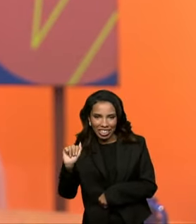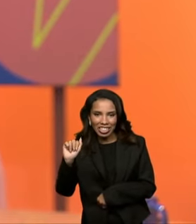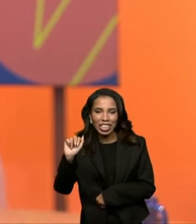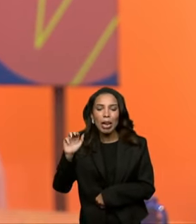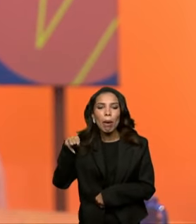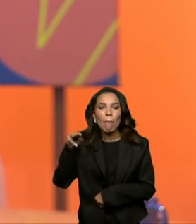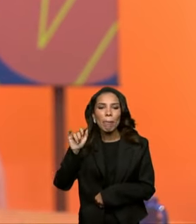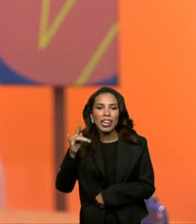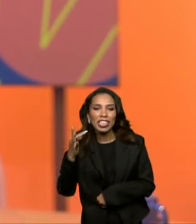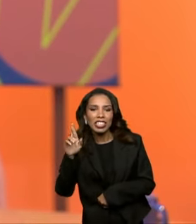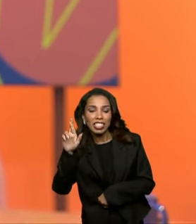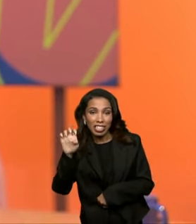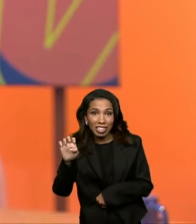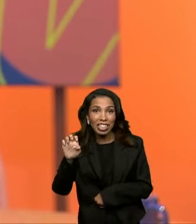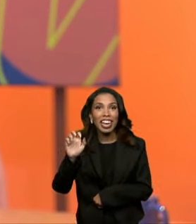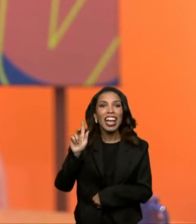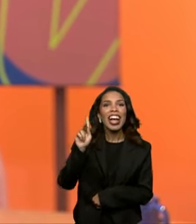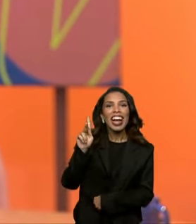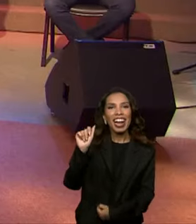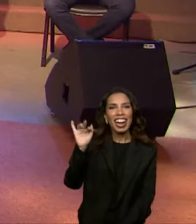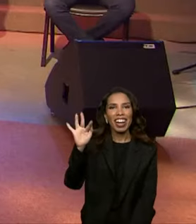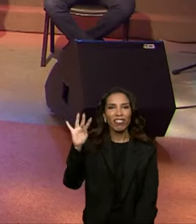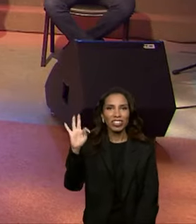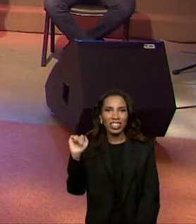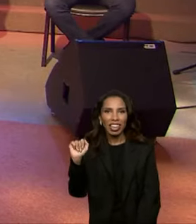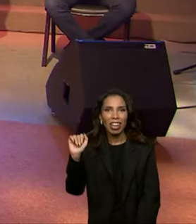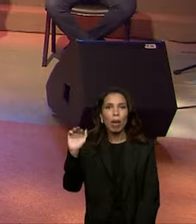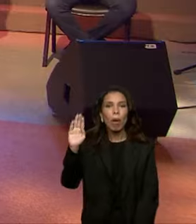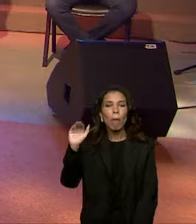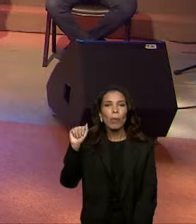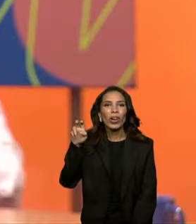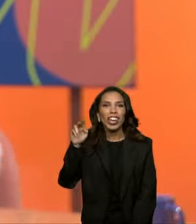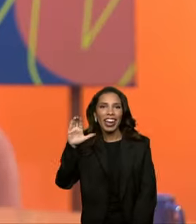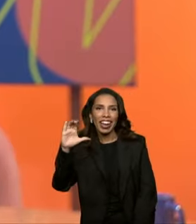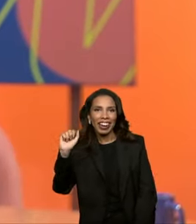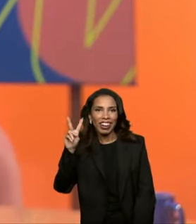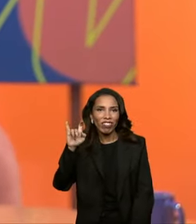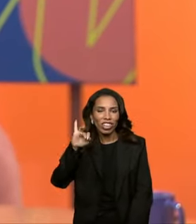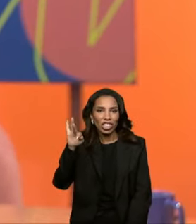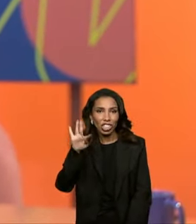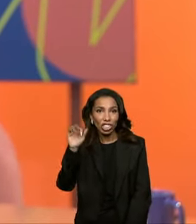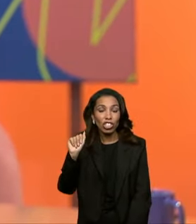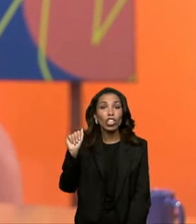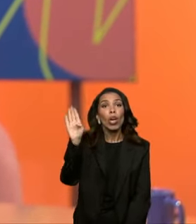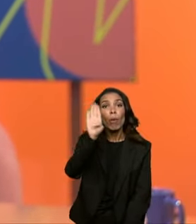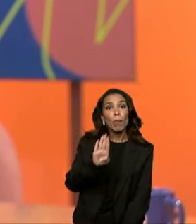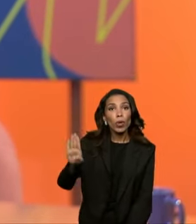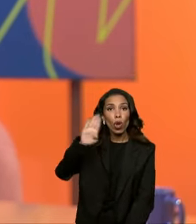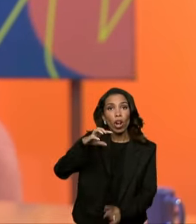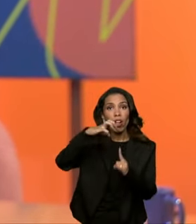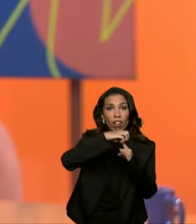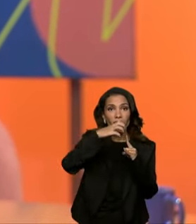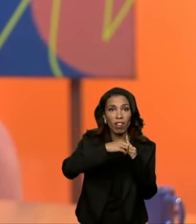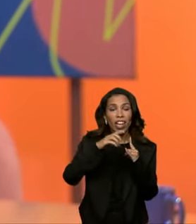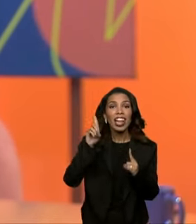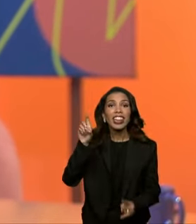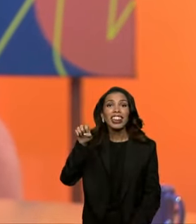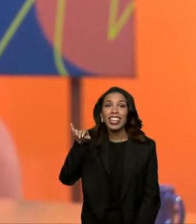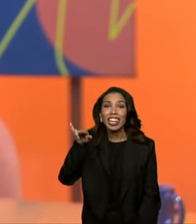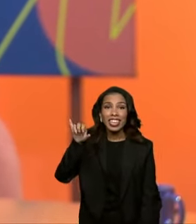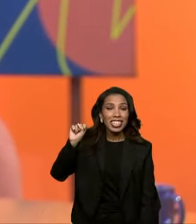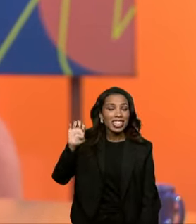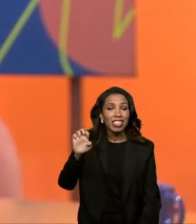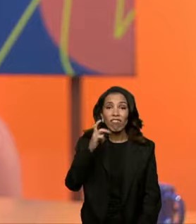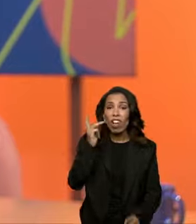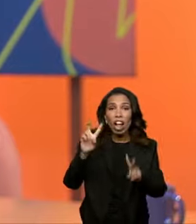espetáculo Kafka e a Boneca Viajante. A bióloga da Fiocruz, Denise Valle, que vai falar de um assunto